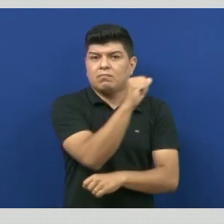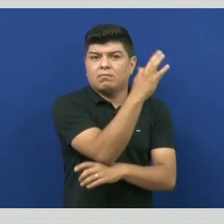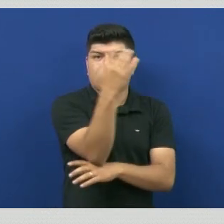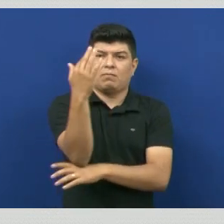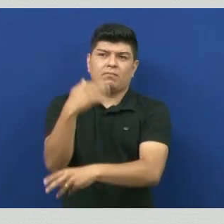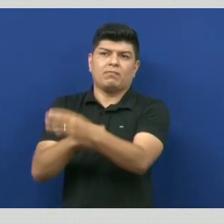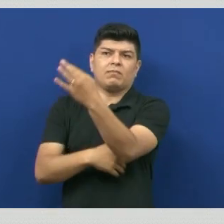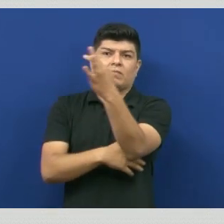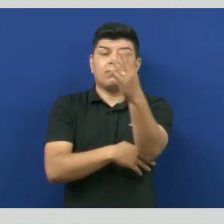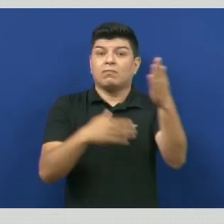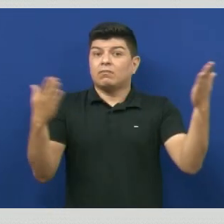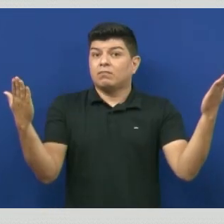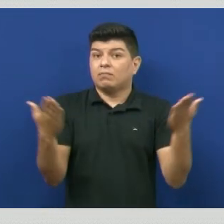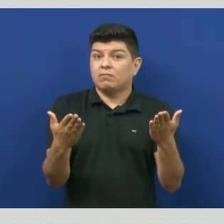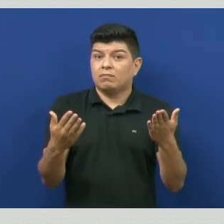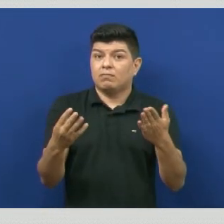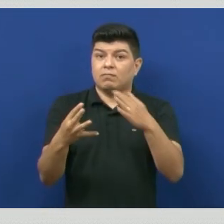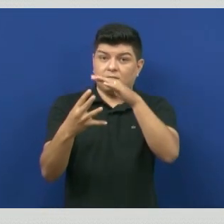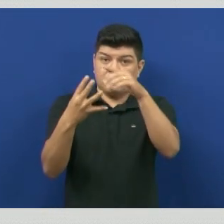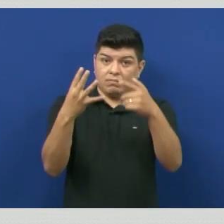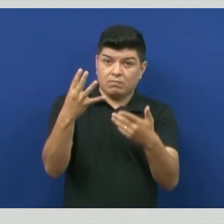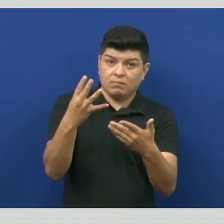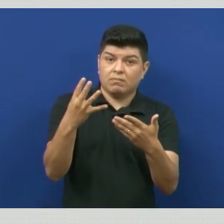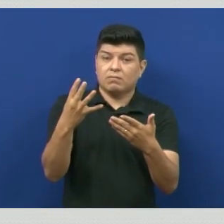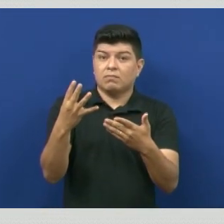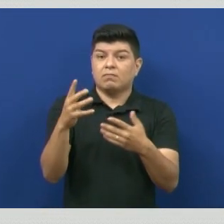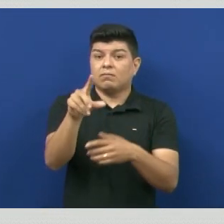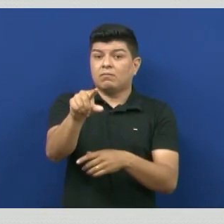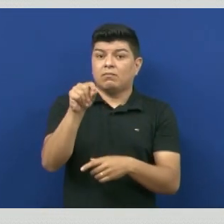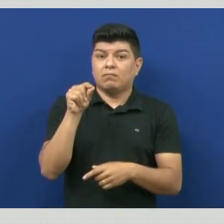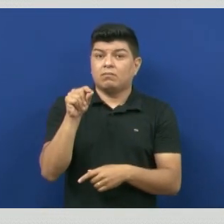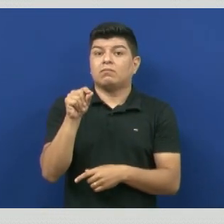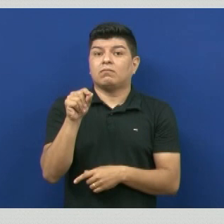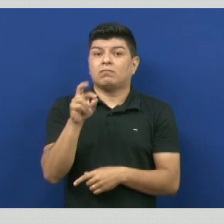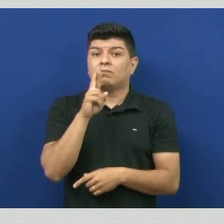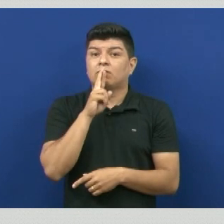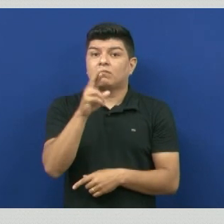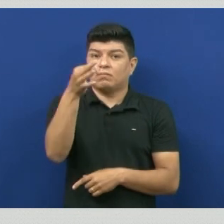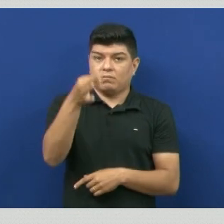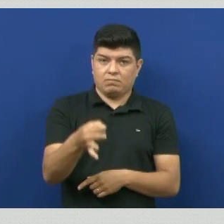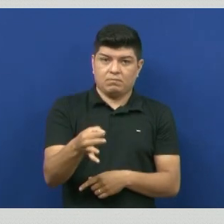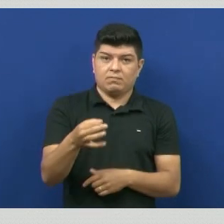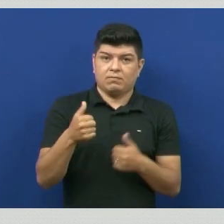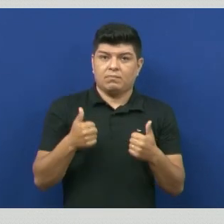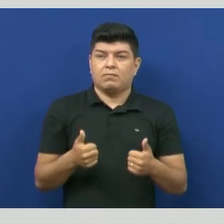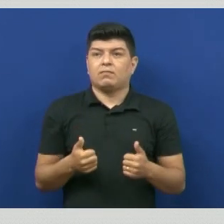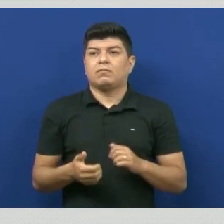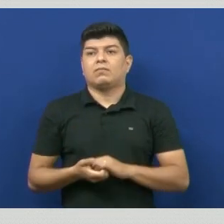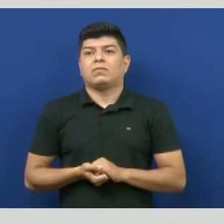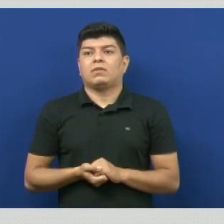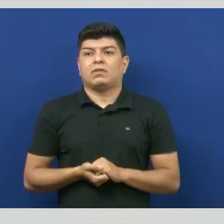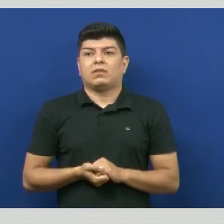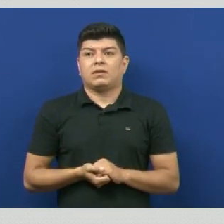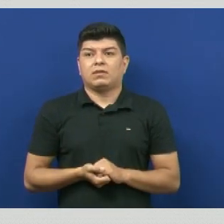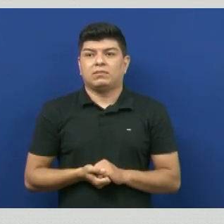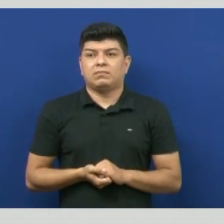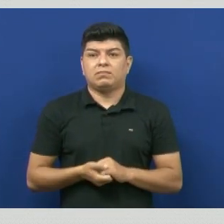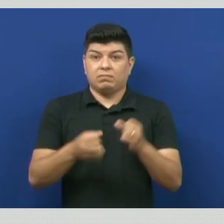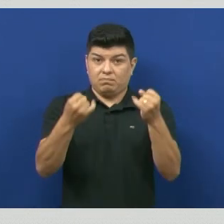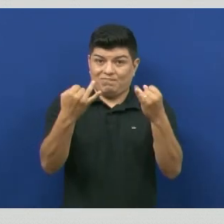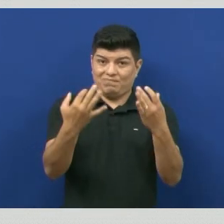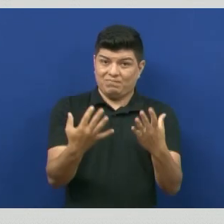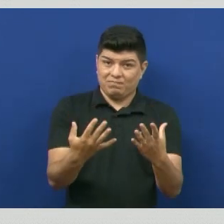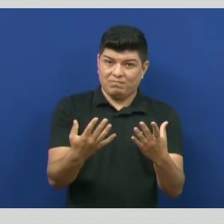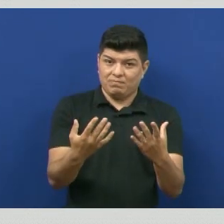paisagens. Agora, dentre essas alternativas, vamos marcar a resposta correta, tá? Essa aqui eu não vou explicar,